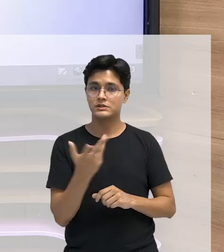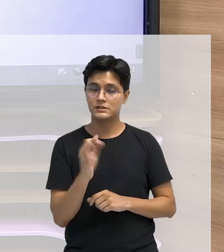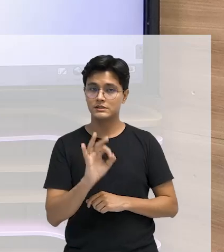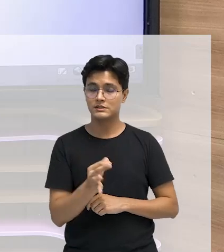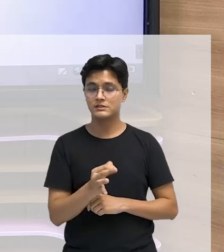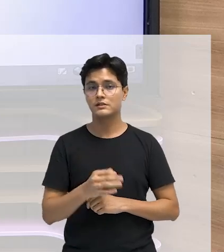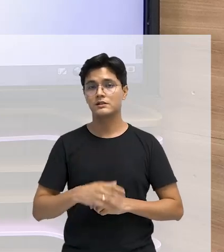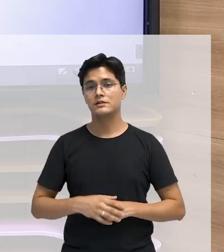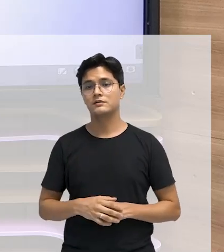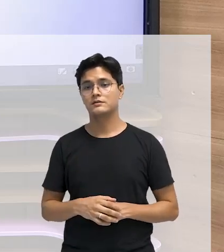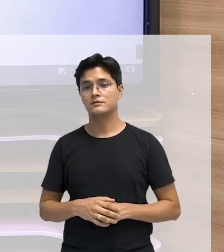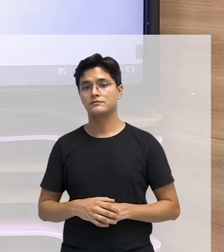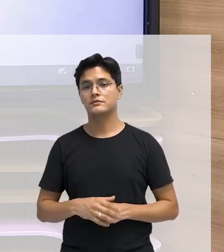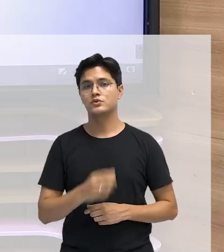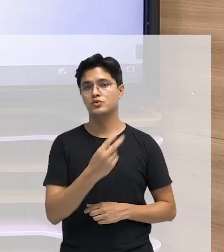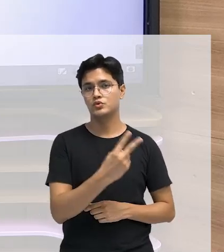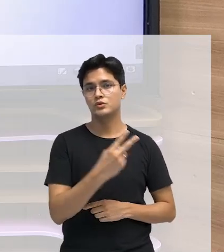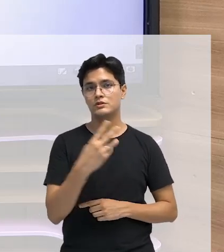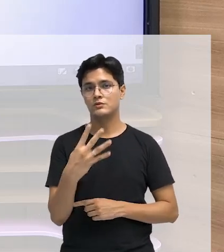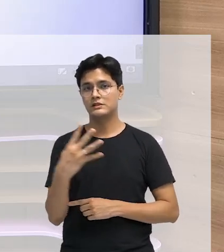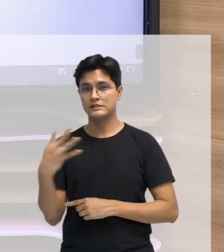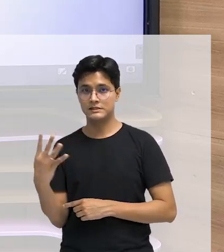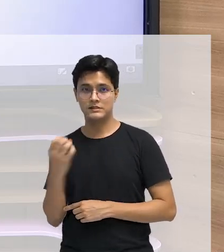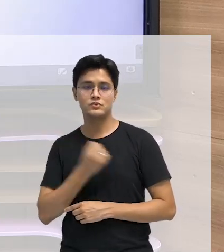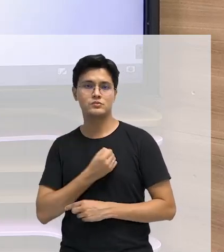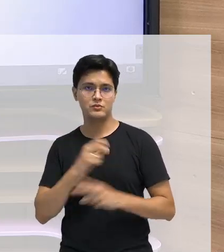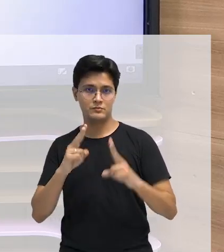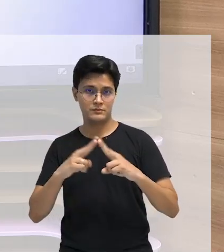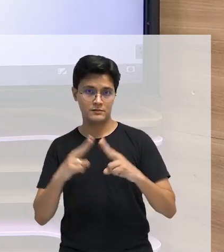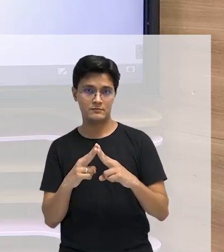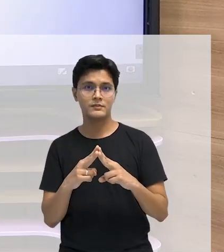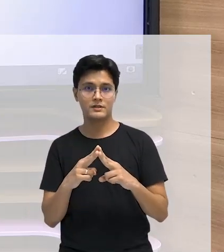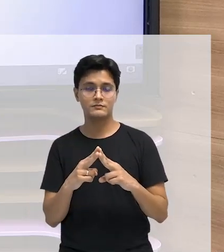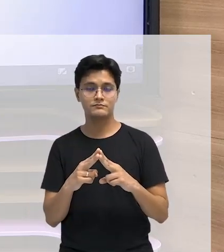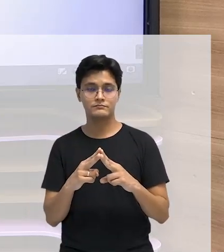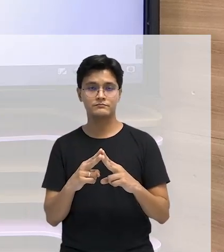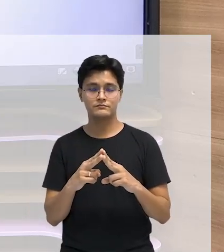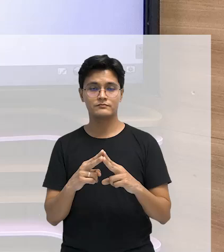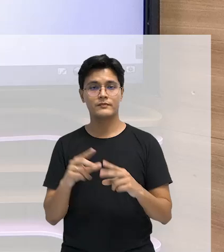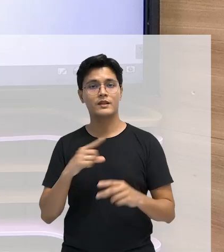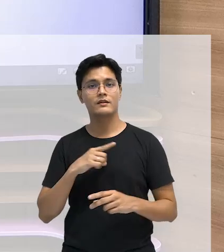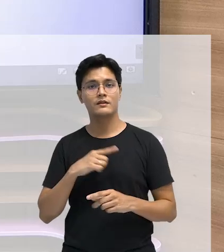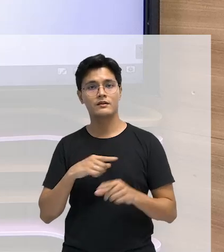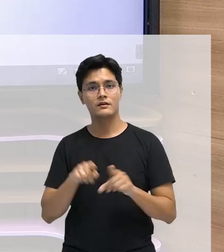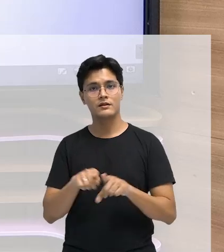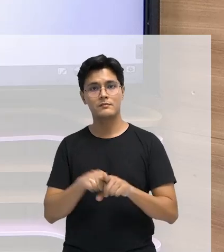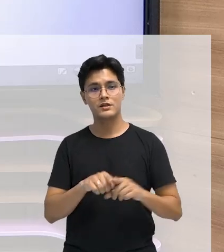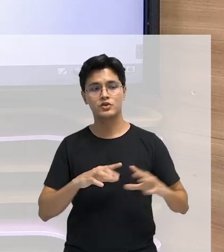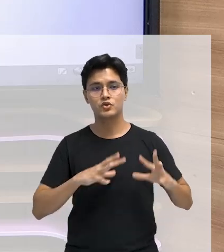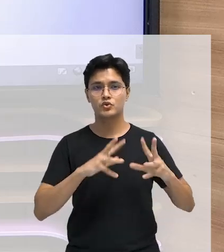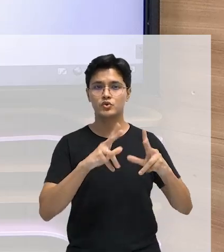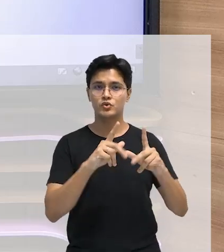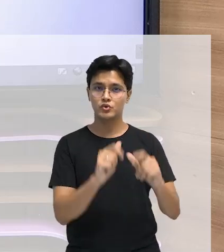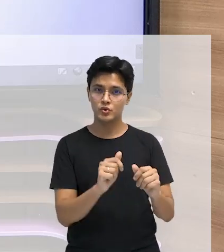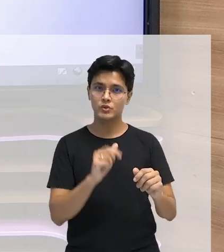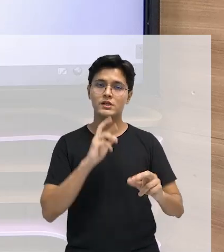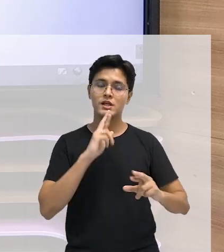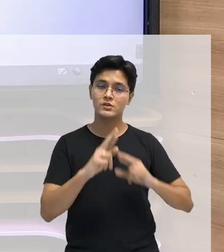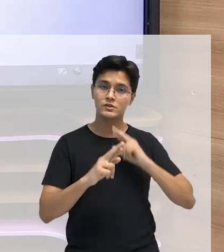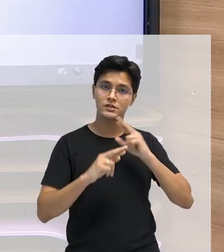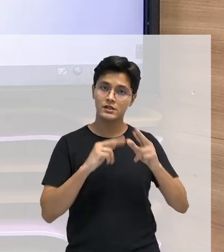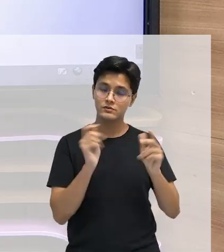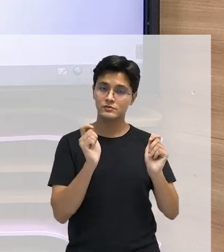sair par, que é o 2, o 4 e o 6, contra os casos possíveis, que é o meu